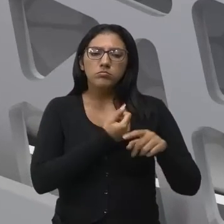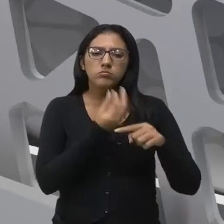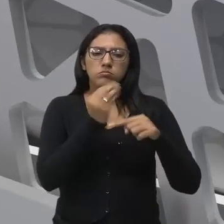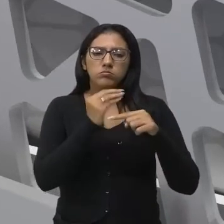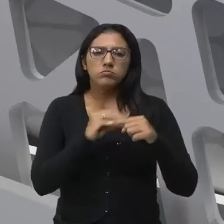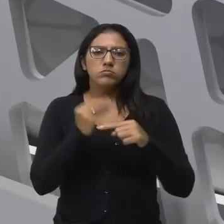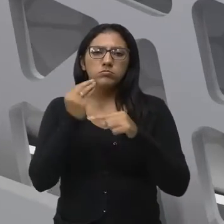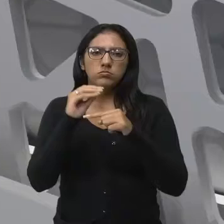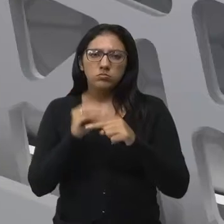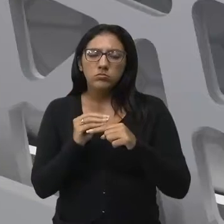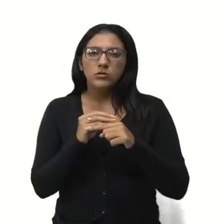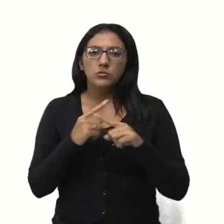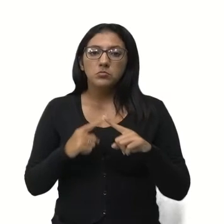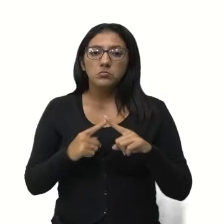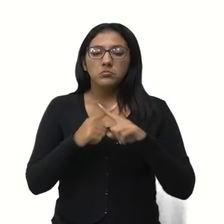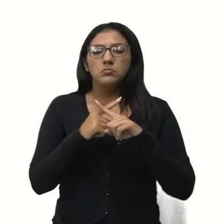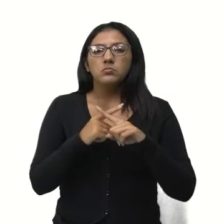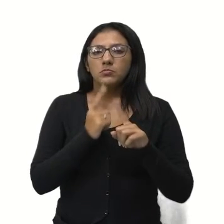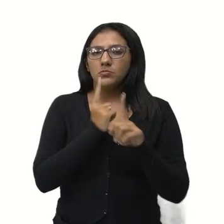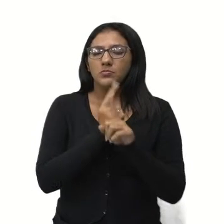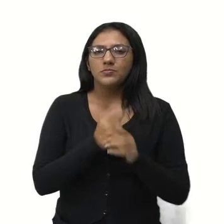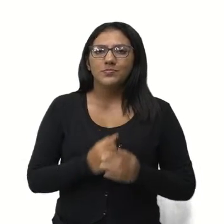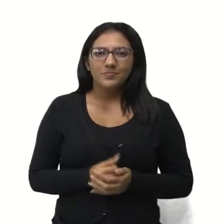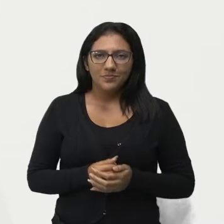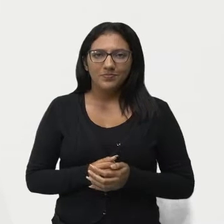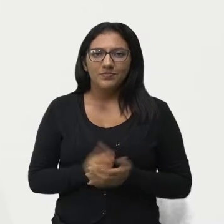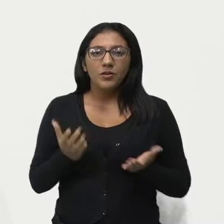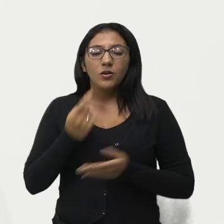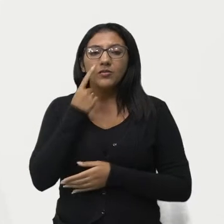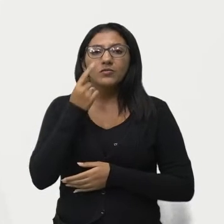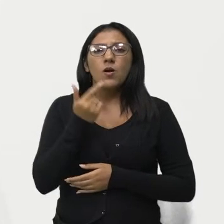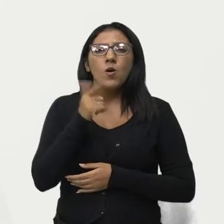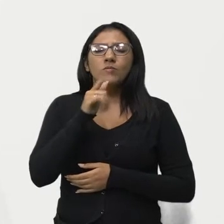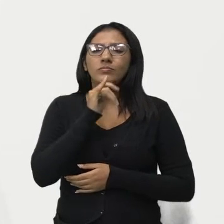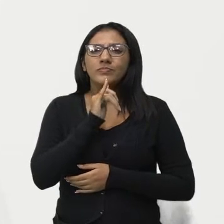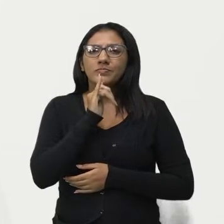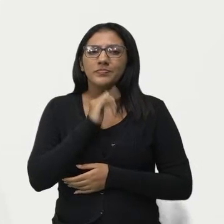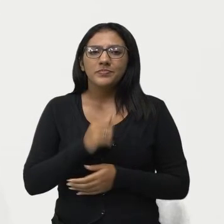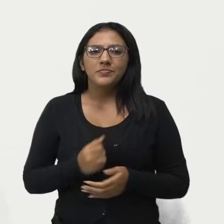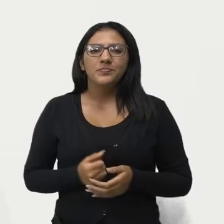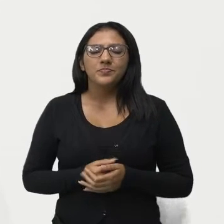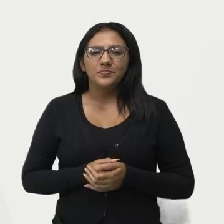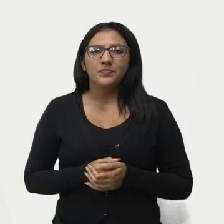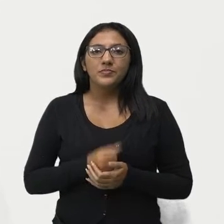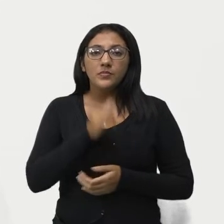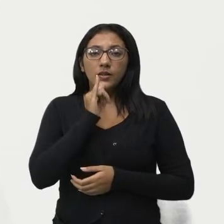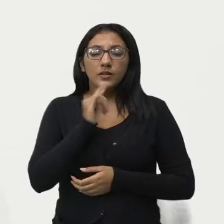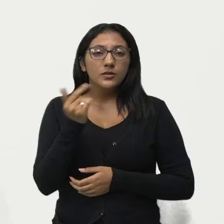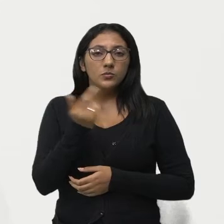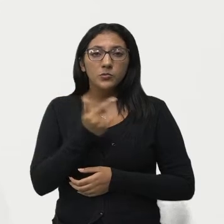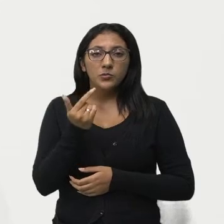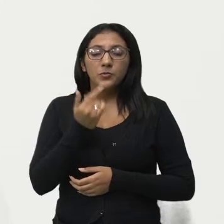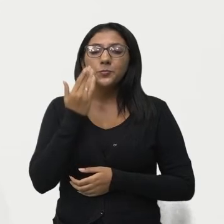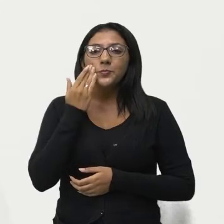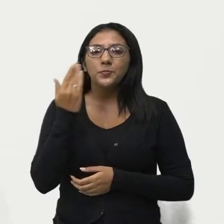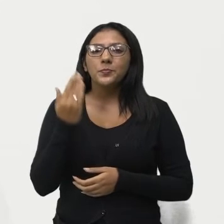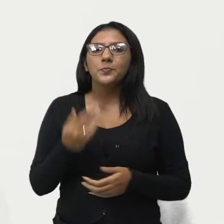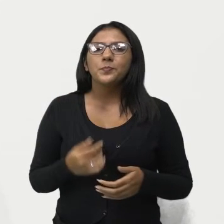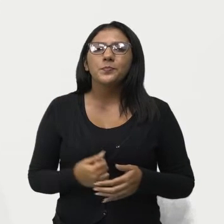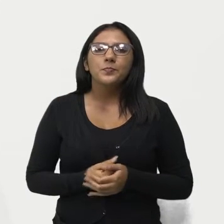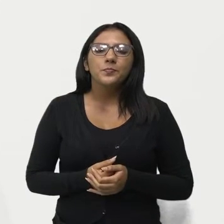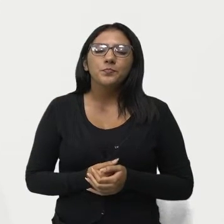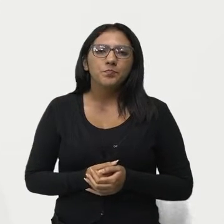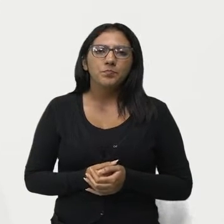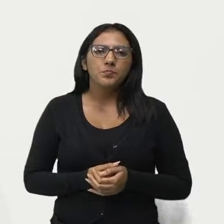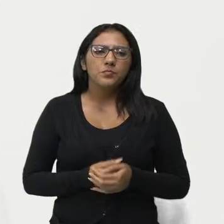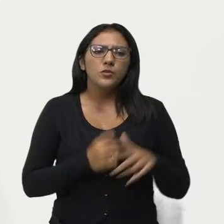chegando então ao nosso resultado. Beleza? Bora ver mais um exemplo aí? Exemplo 2 agora, olha só, acompanhe comigo.